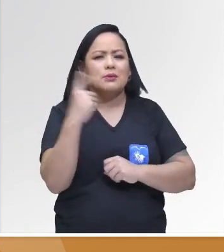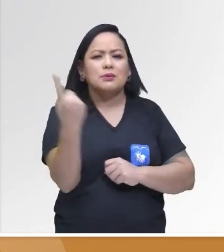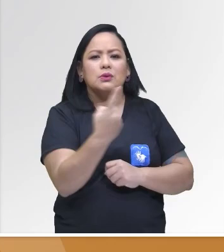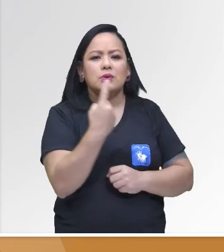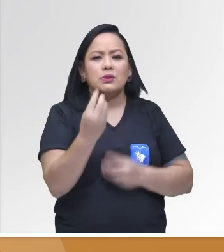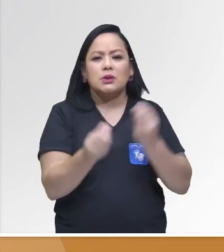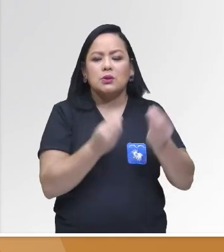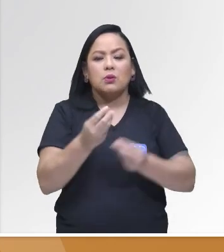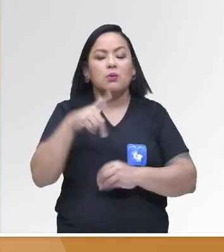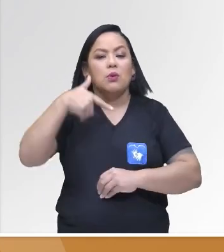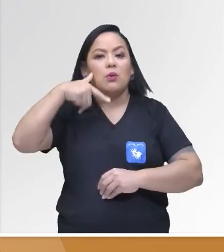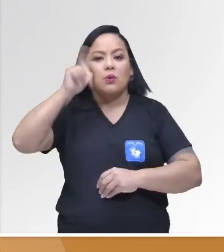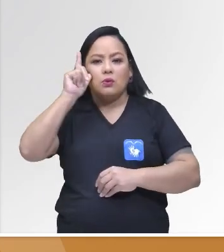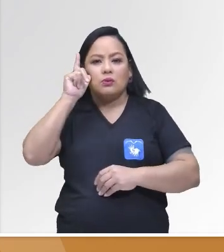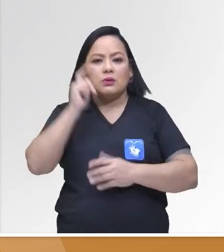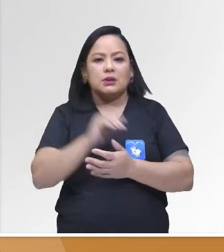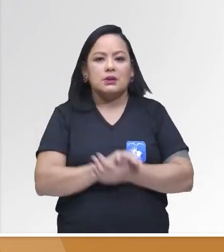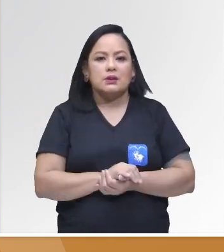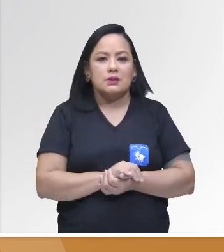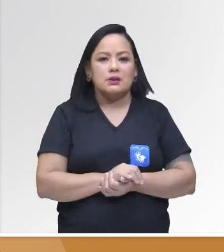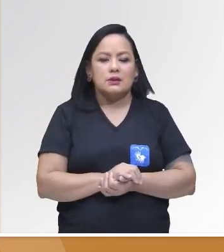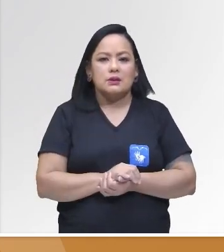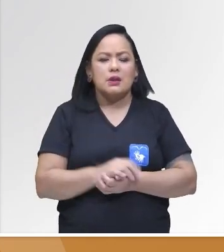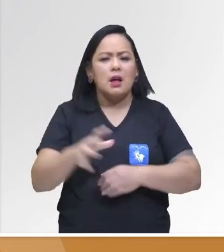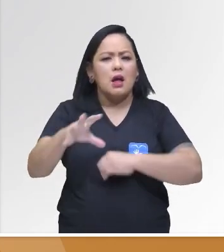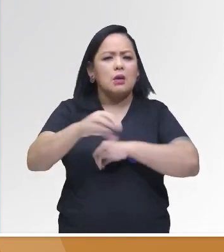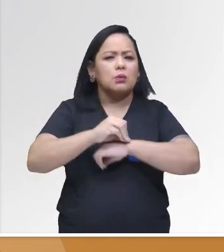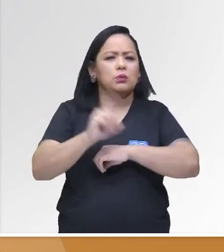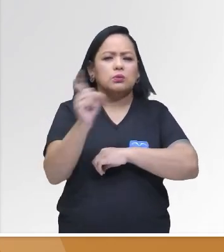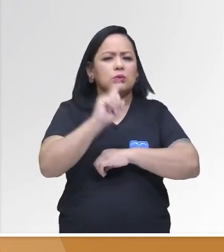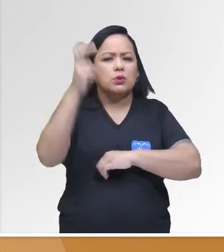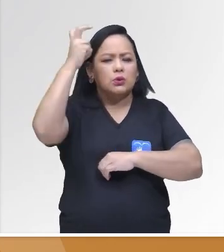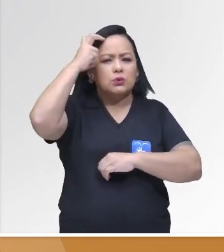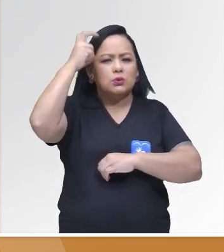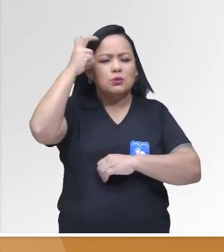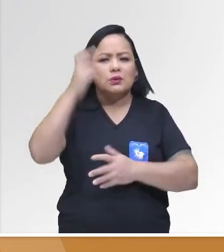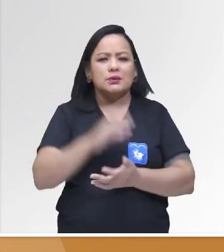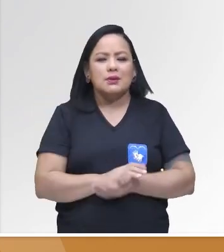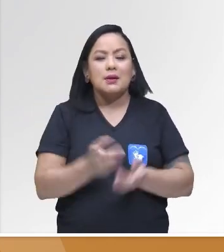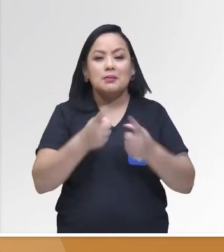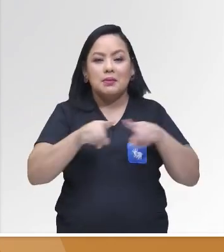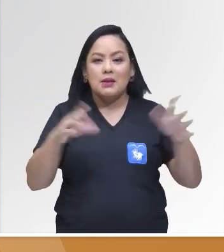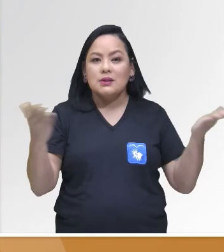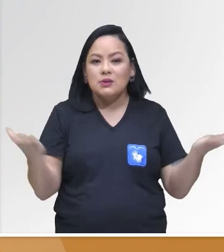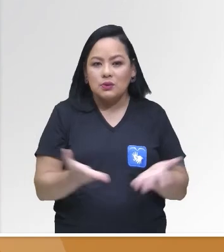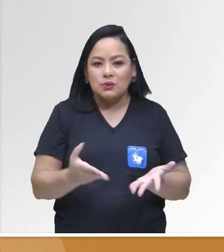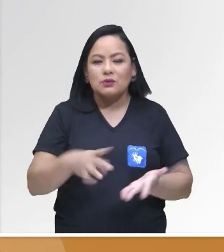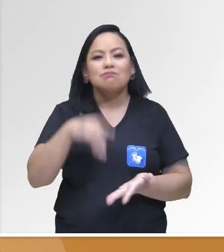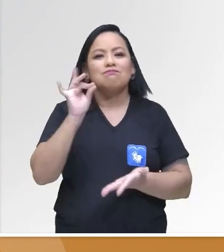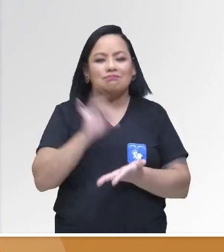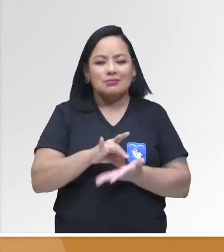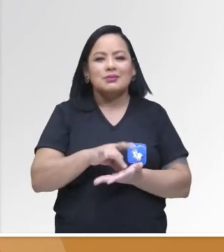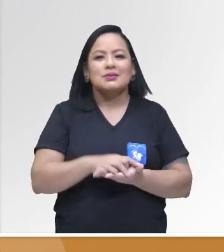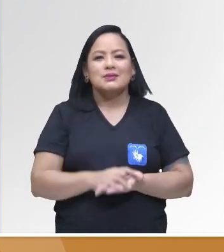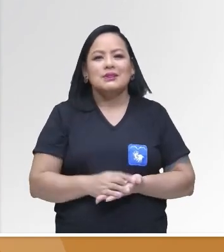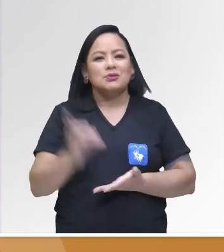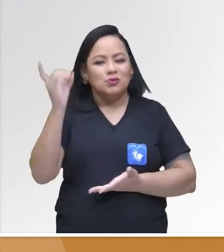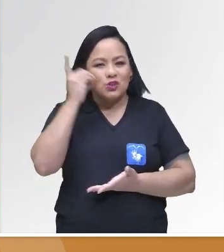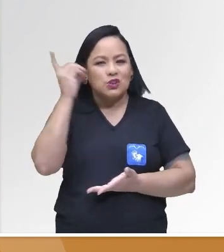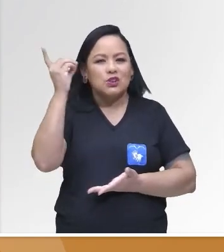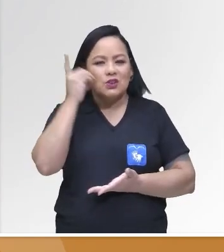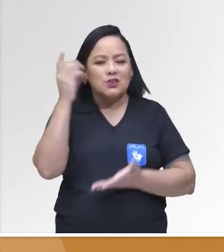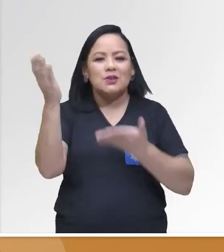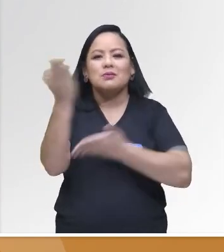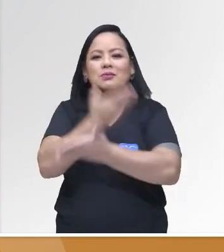aquilo ontem não fazia parte da nossa cultura, mas hoje está presente no nosso dia a